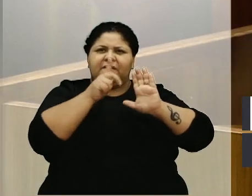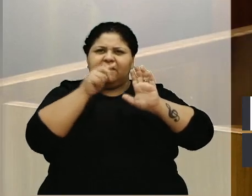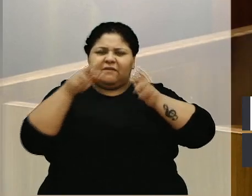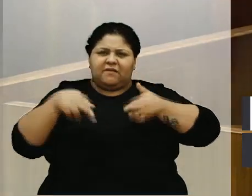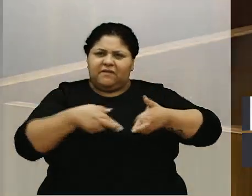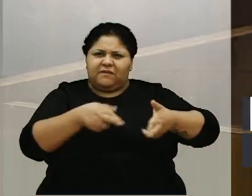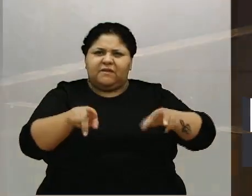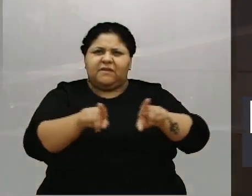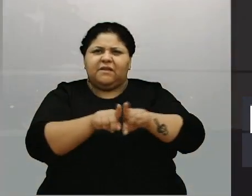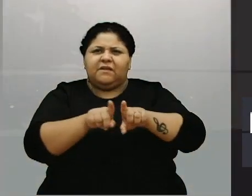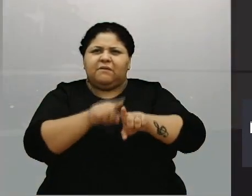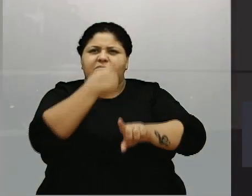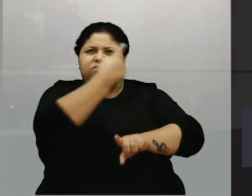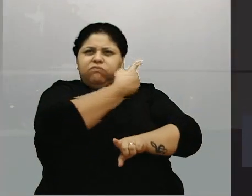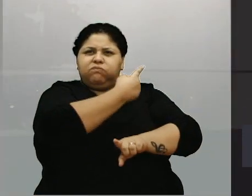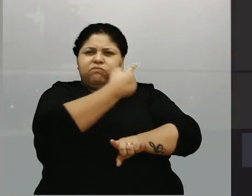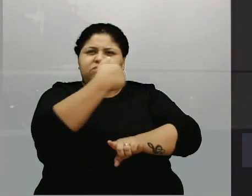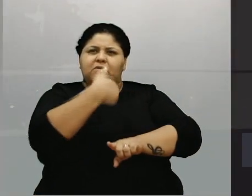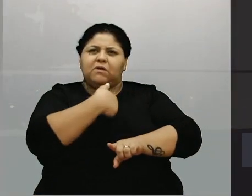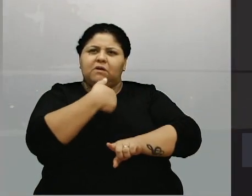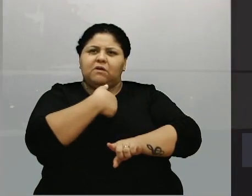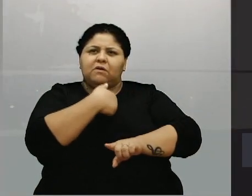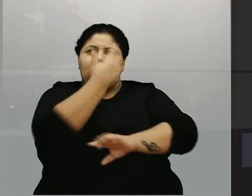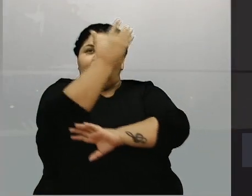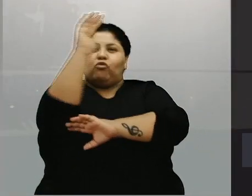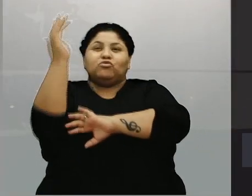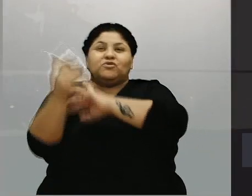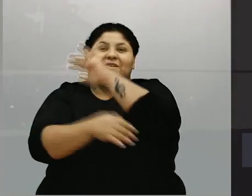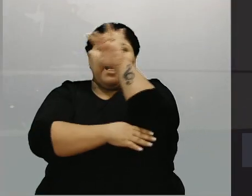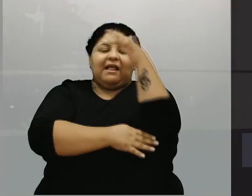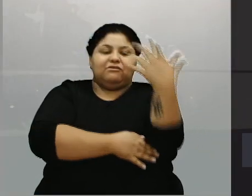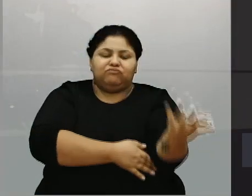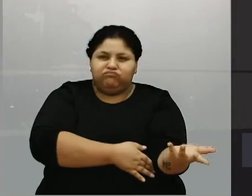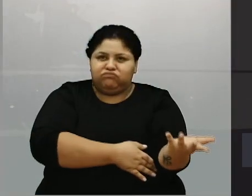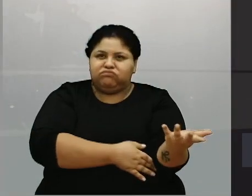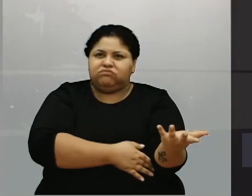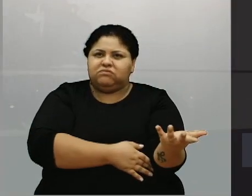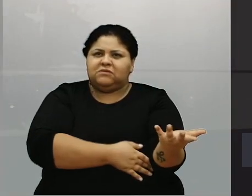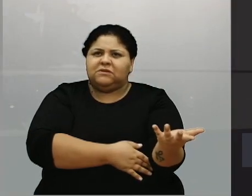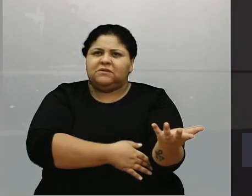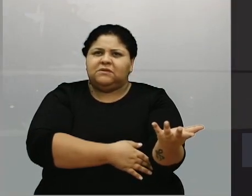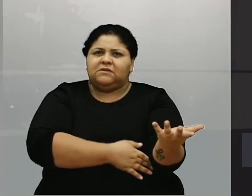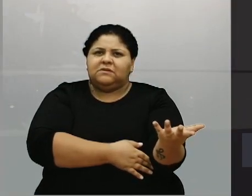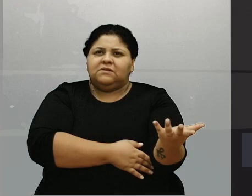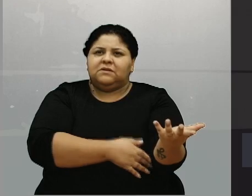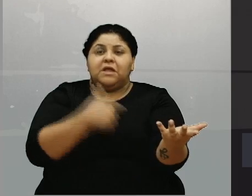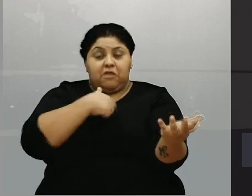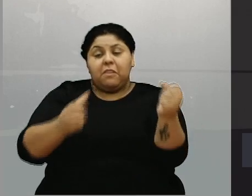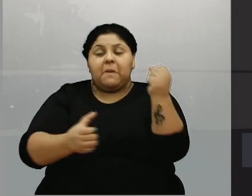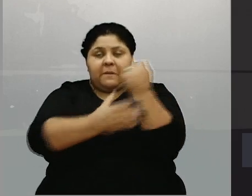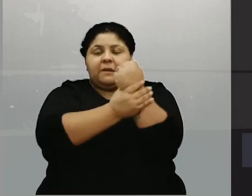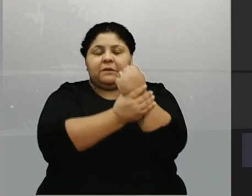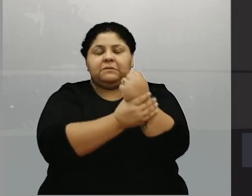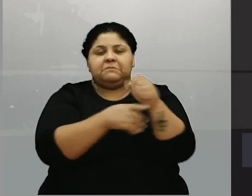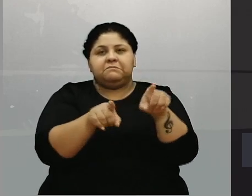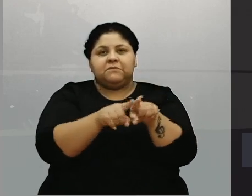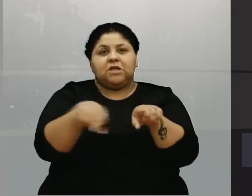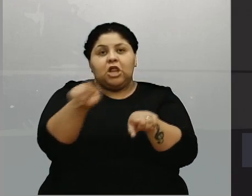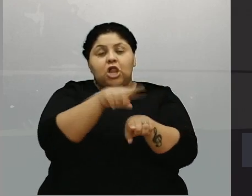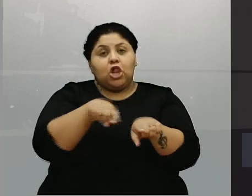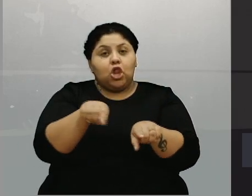cima da ponte, para vocês verem, olha lá, foi os galhos lá. Não, mas eu estava na parte segura. E aí, se nós